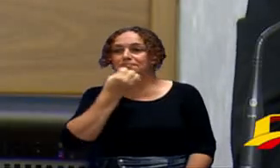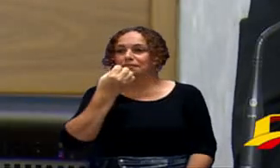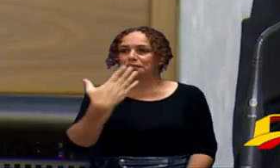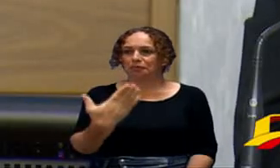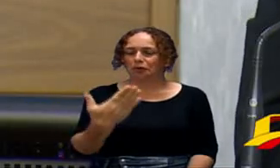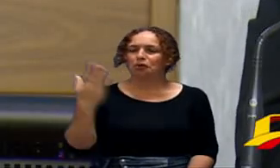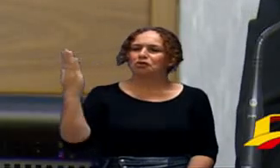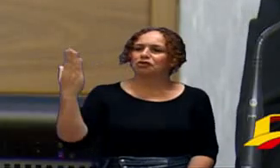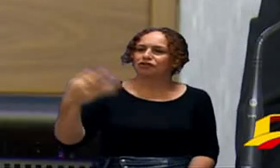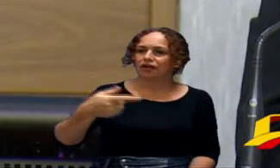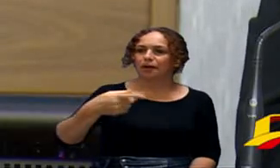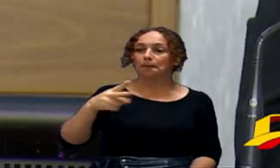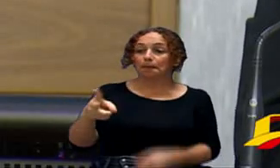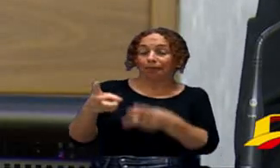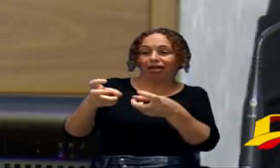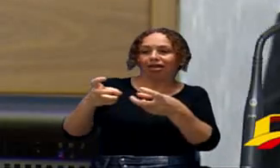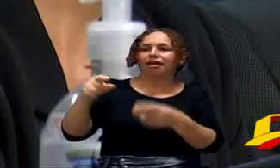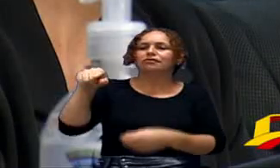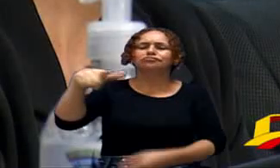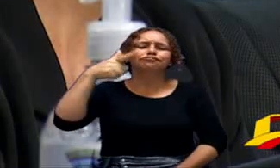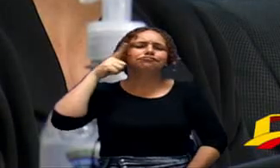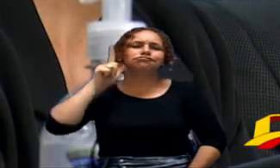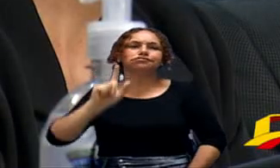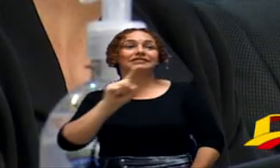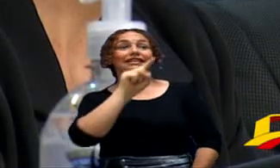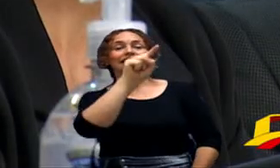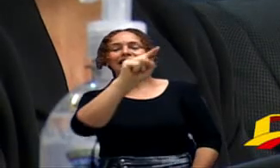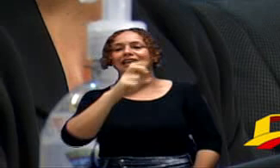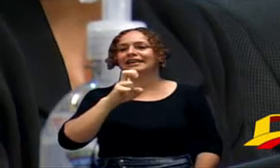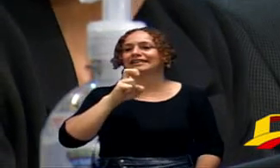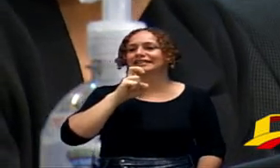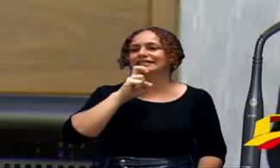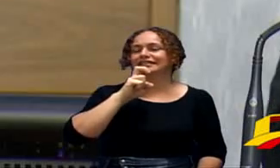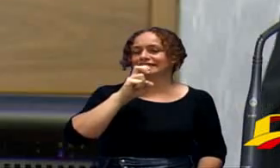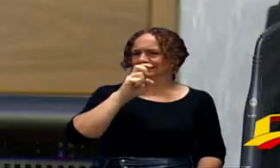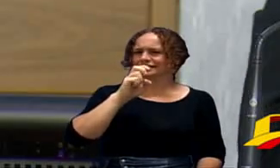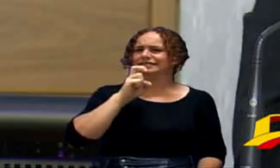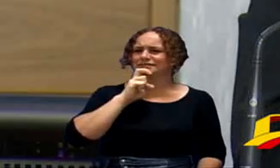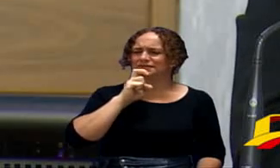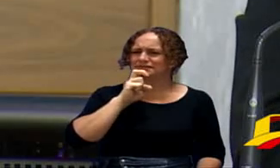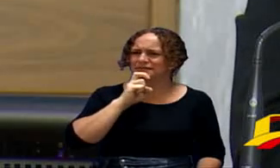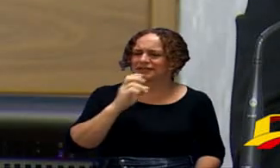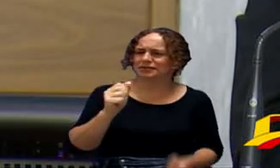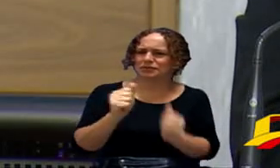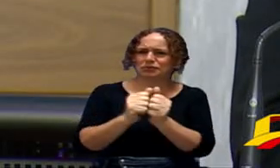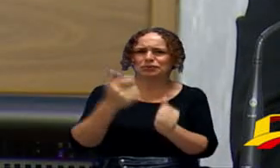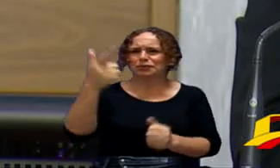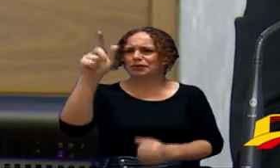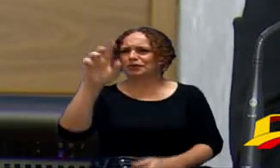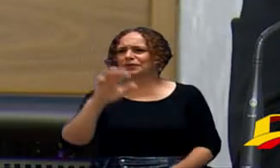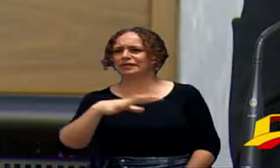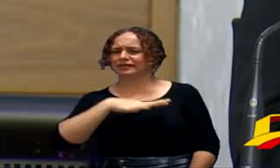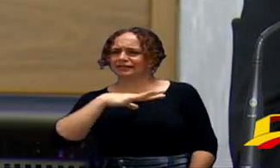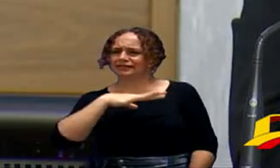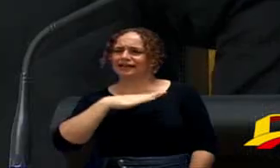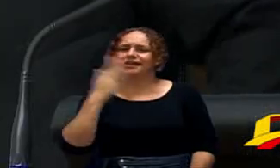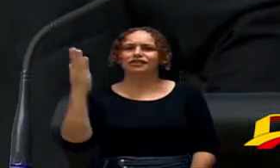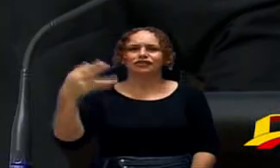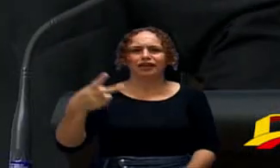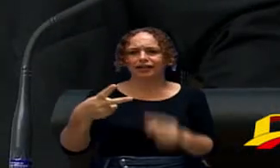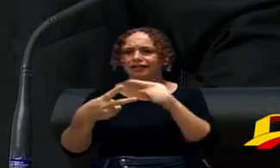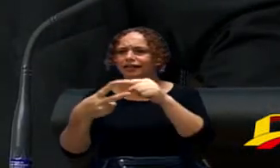onde, junto com o poder público naquela cidade, o vereador Fausto também esteve presente na inauguração, trouxe já a segunda